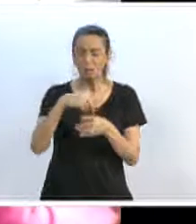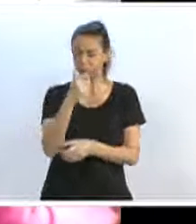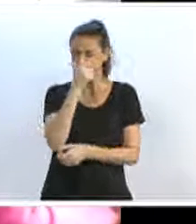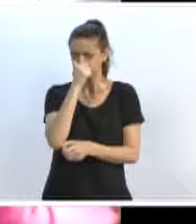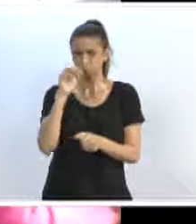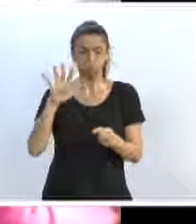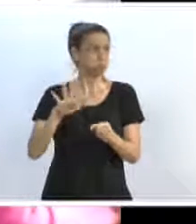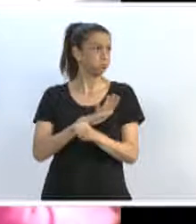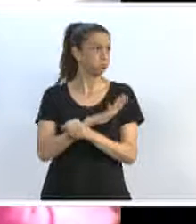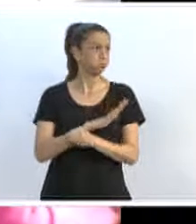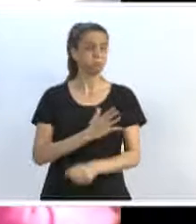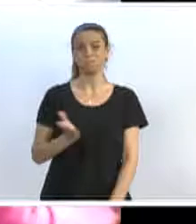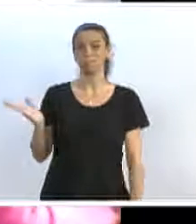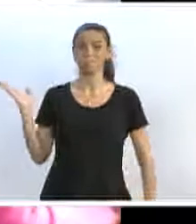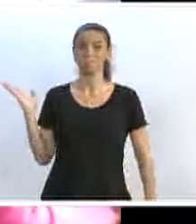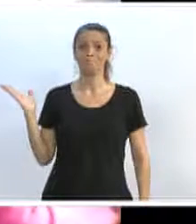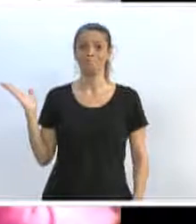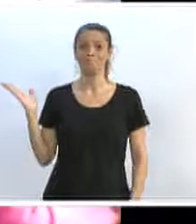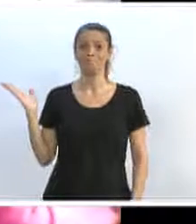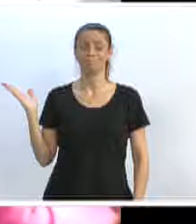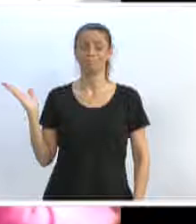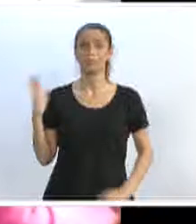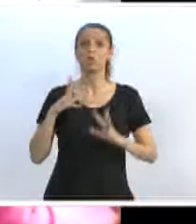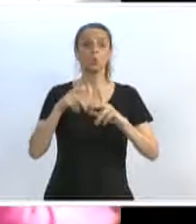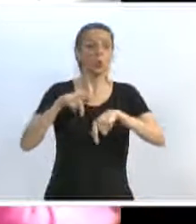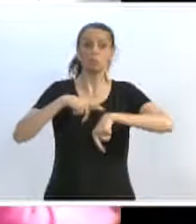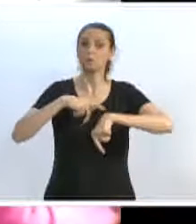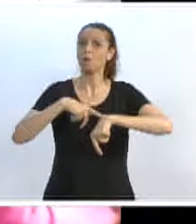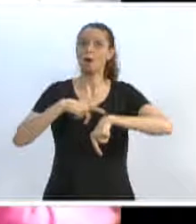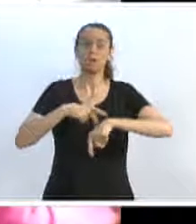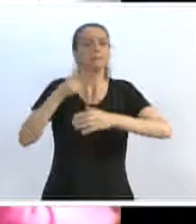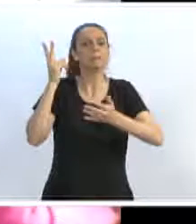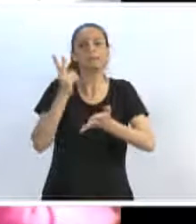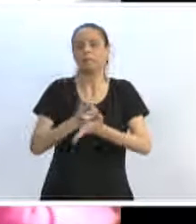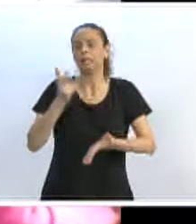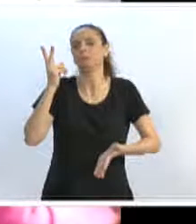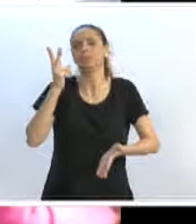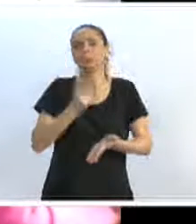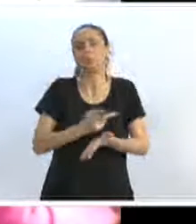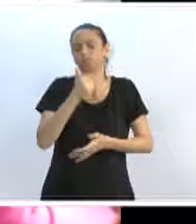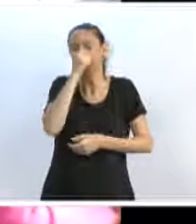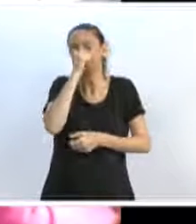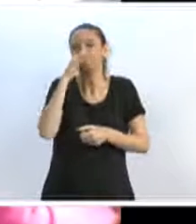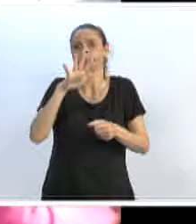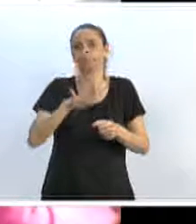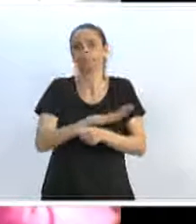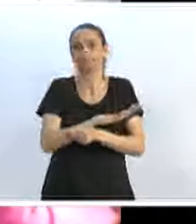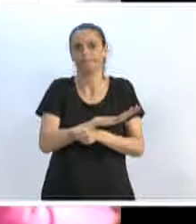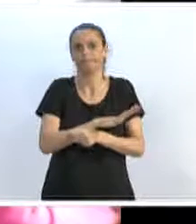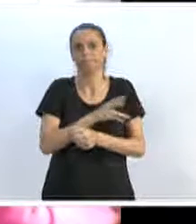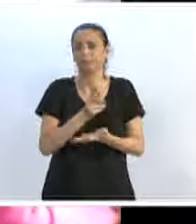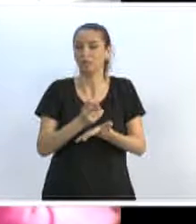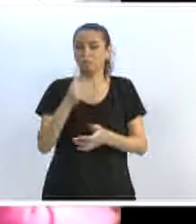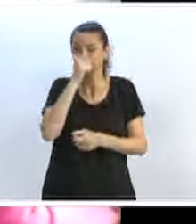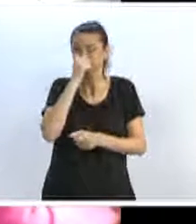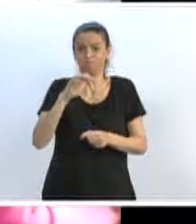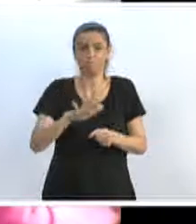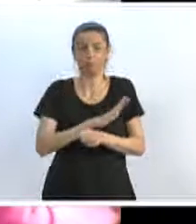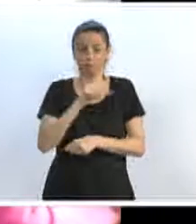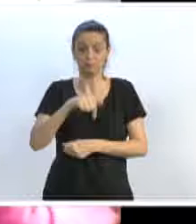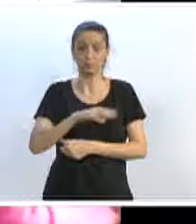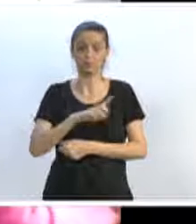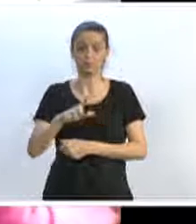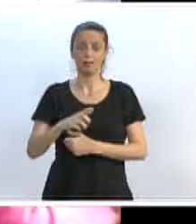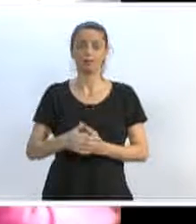Superlotados. Não tem um horário em que nós não temos os nossos ônibus superlotados na cidade de